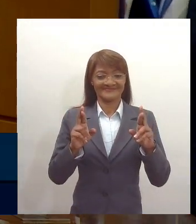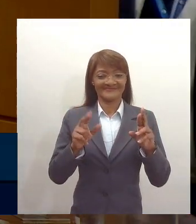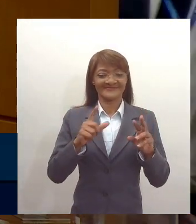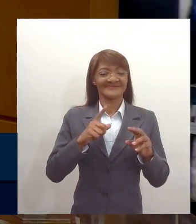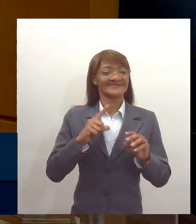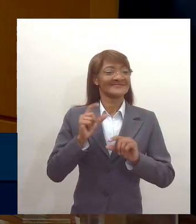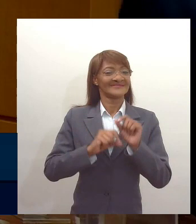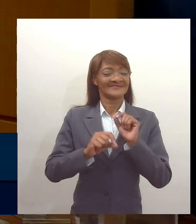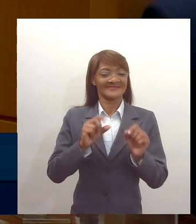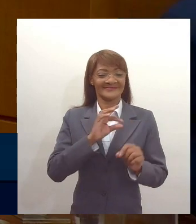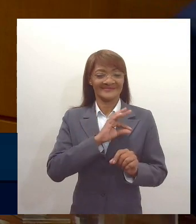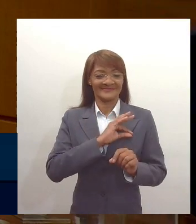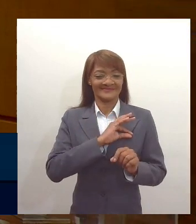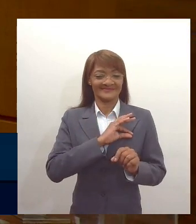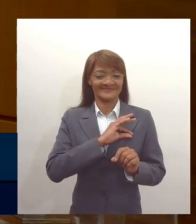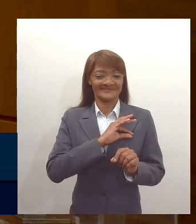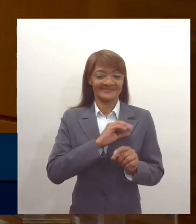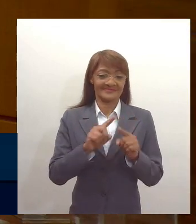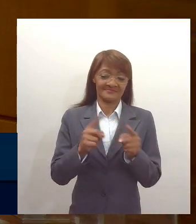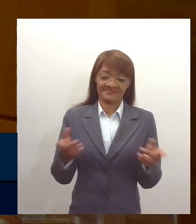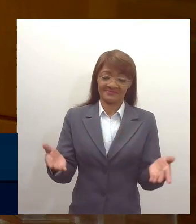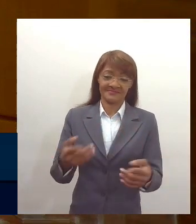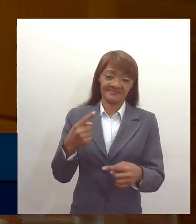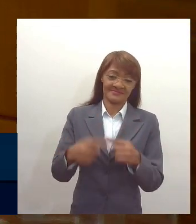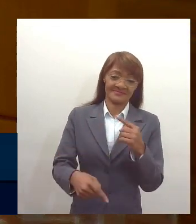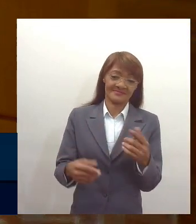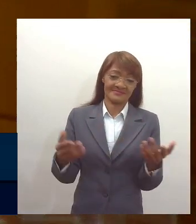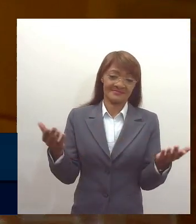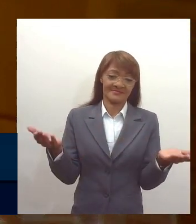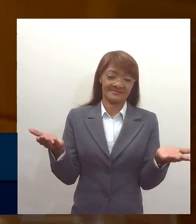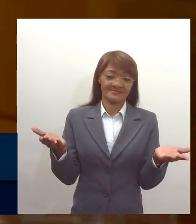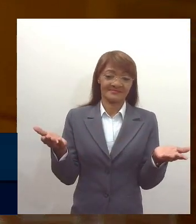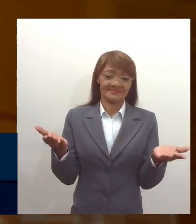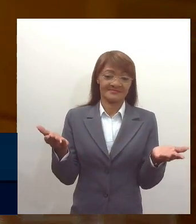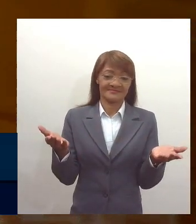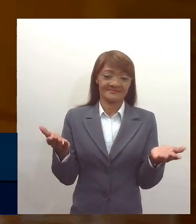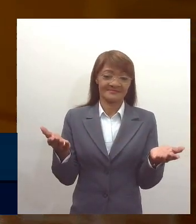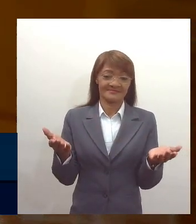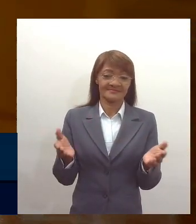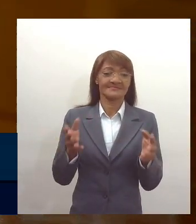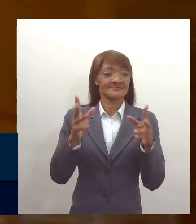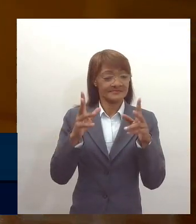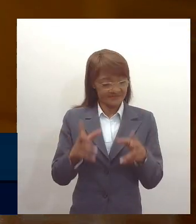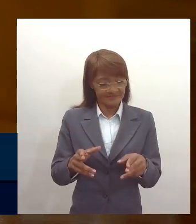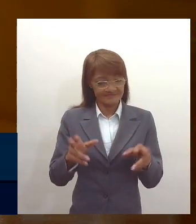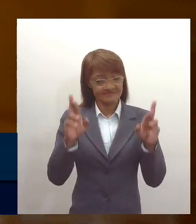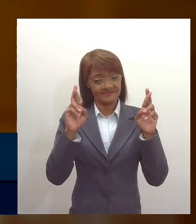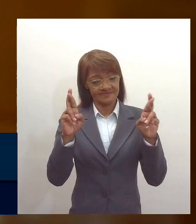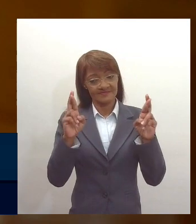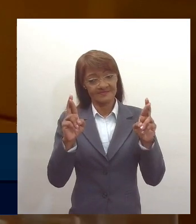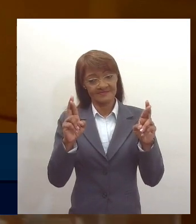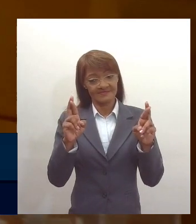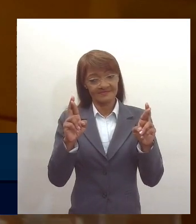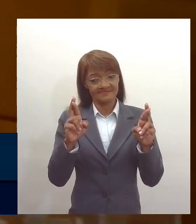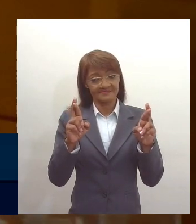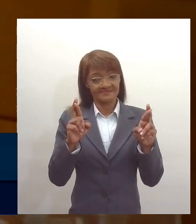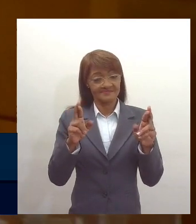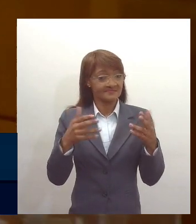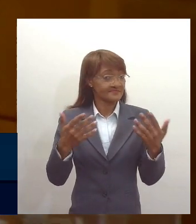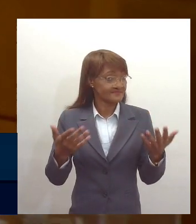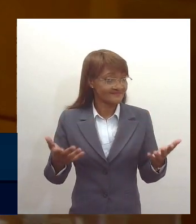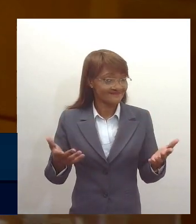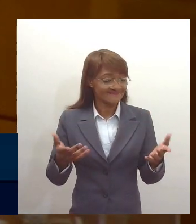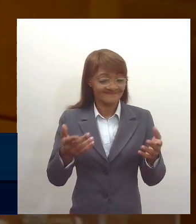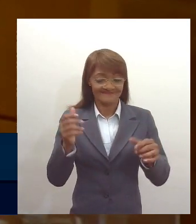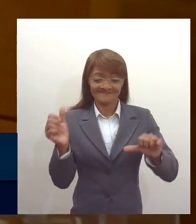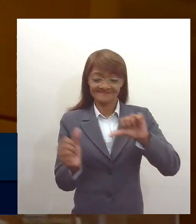agora, os mesmos torcedores foram, os procedimentos já foram totalmente, né, diferentes, até